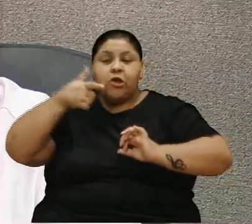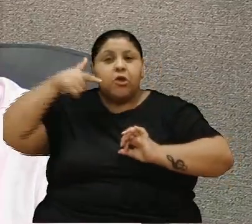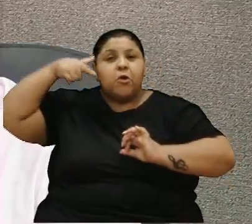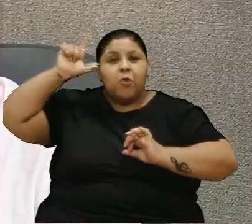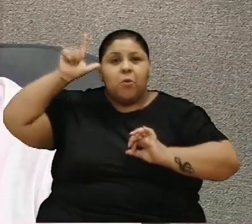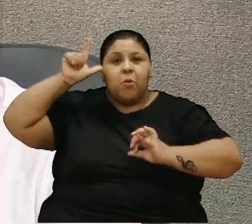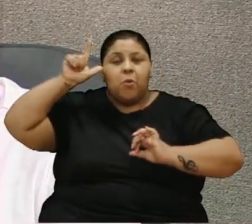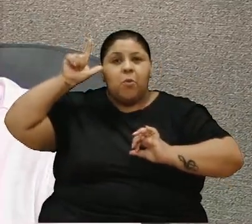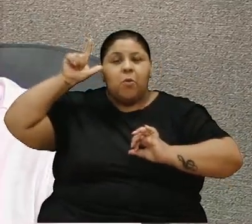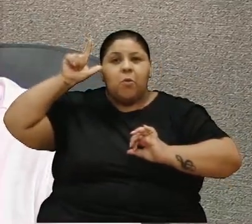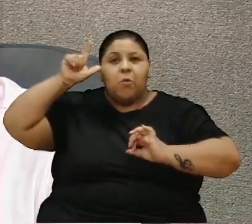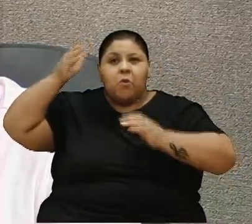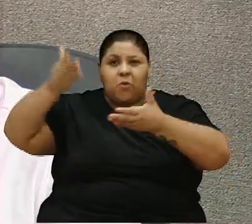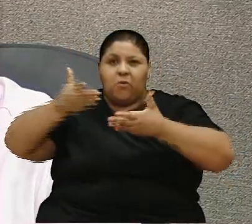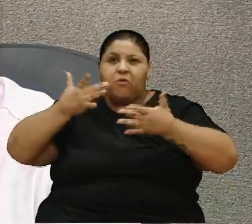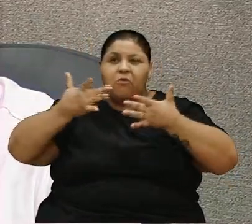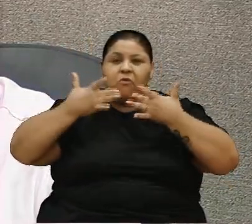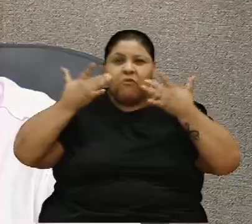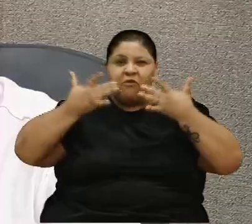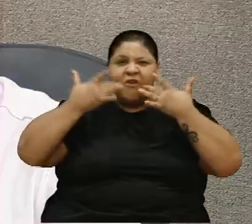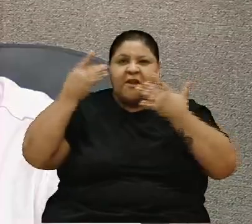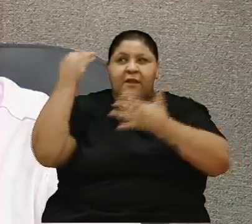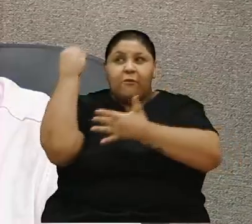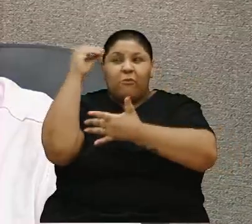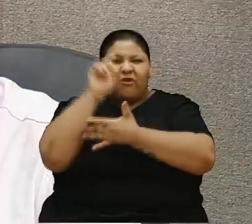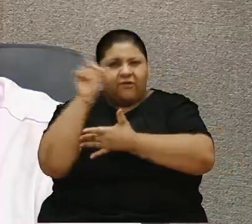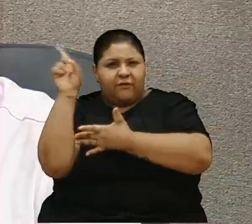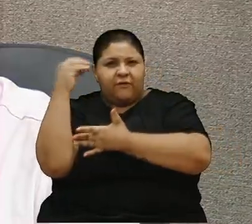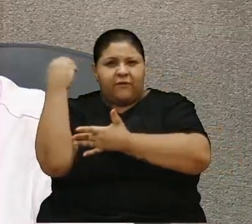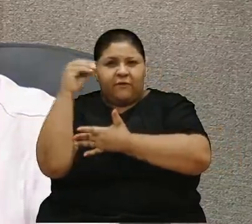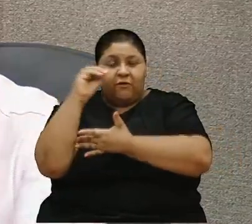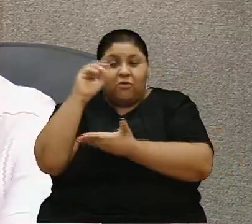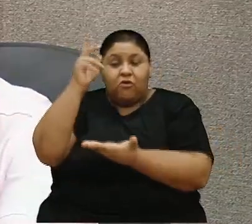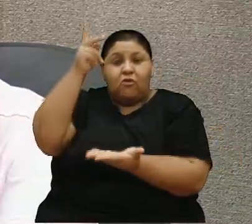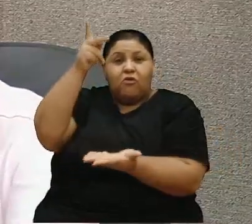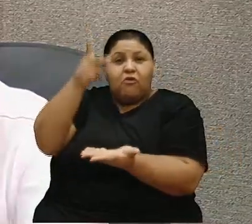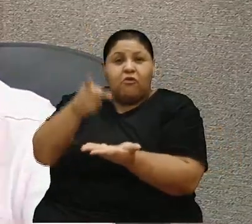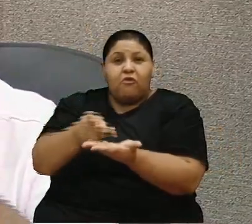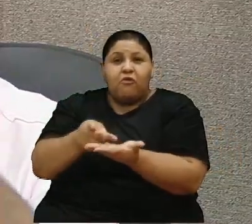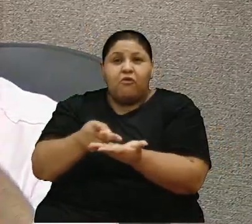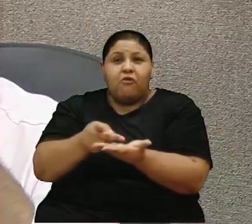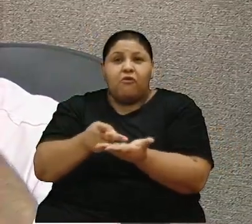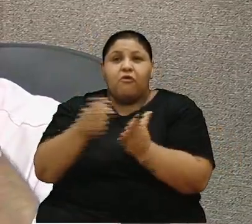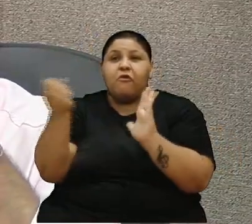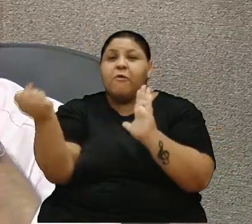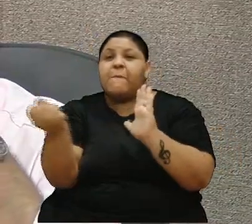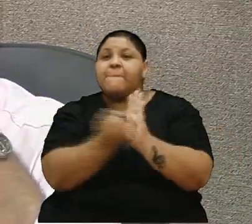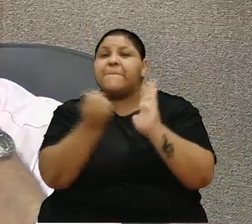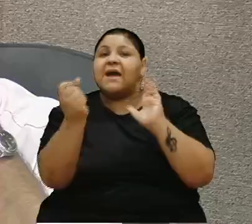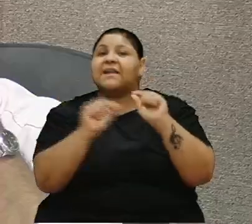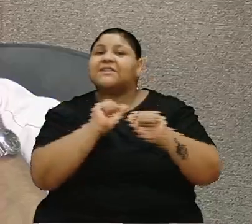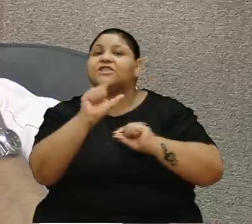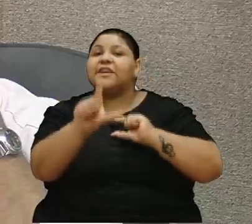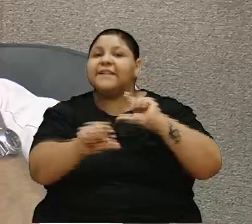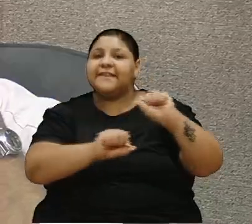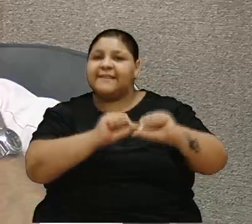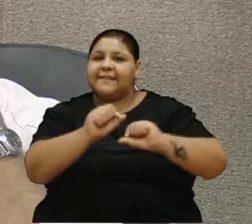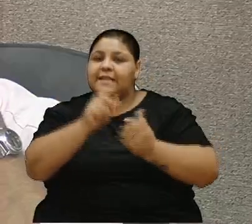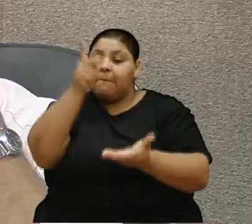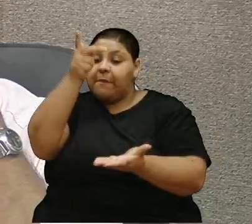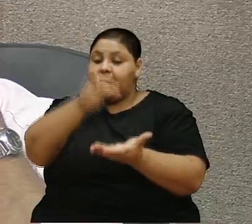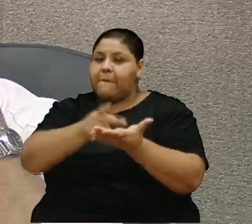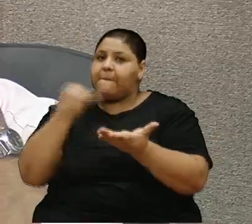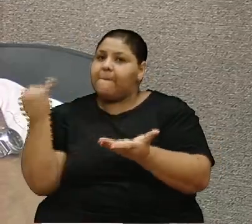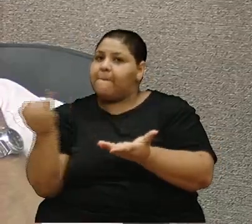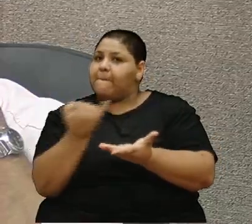ontem recebeu no Teatro Fiergues, em Porto Alegre, um prêmio do Marcas de Quem Decide, essa premiação tão importante